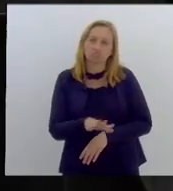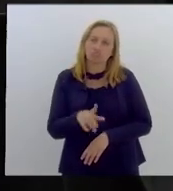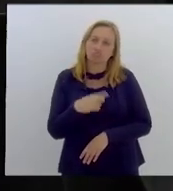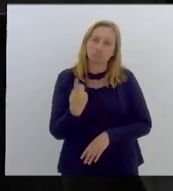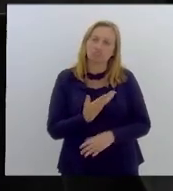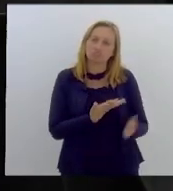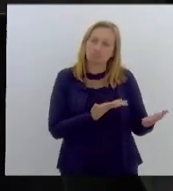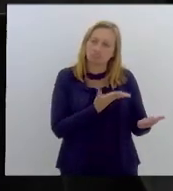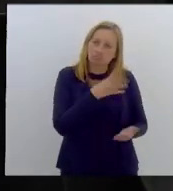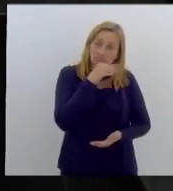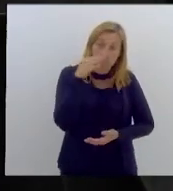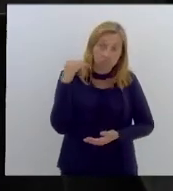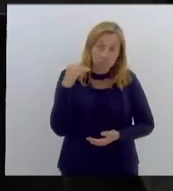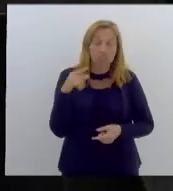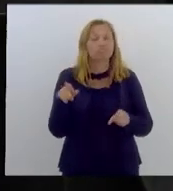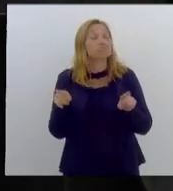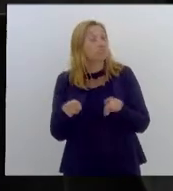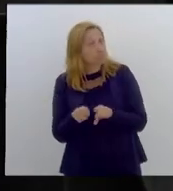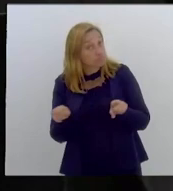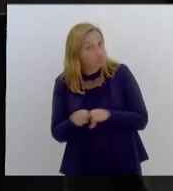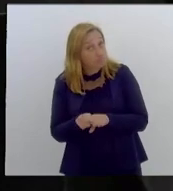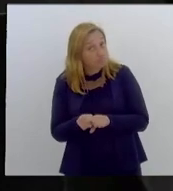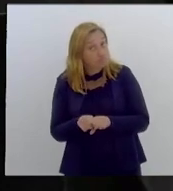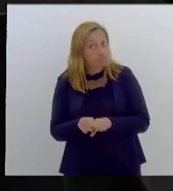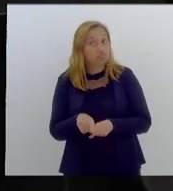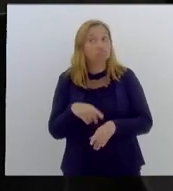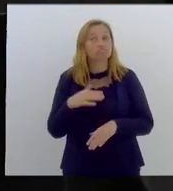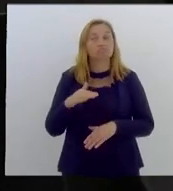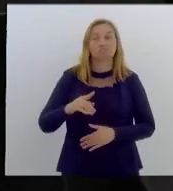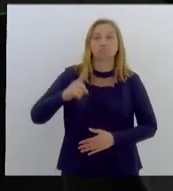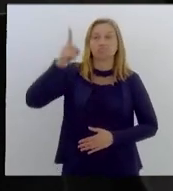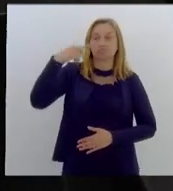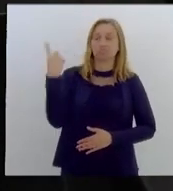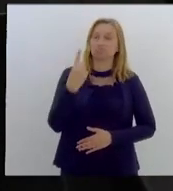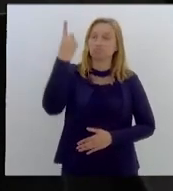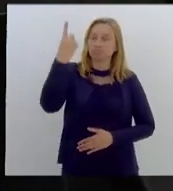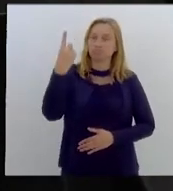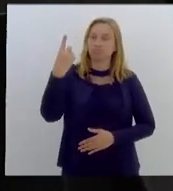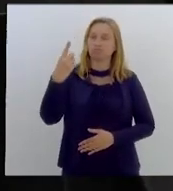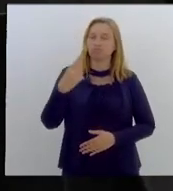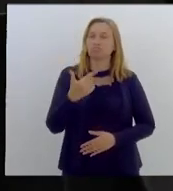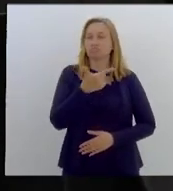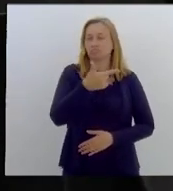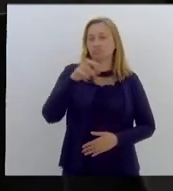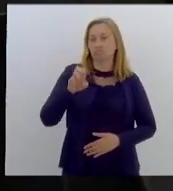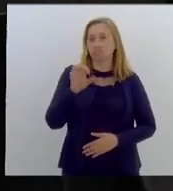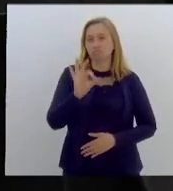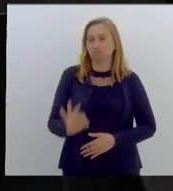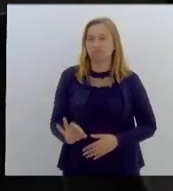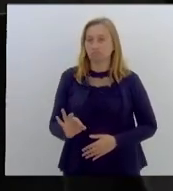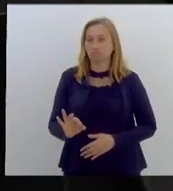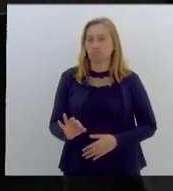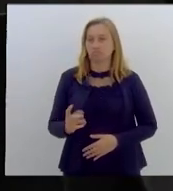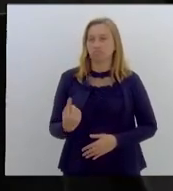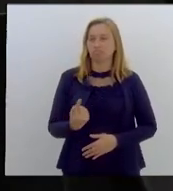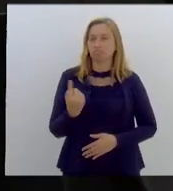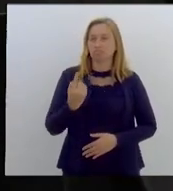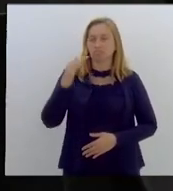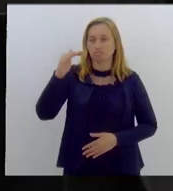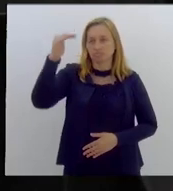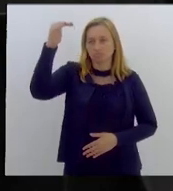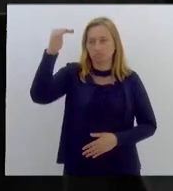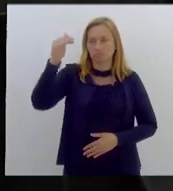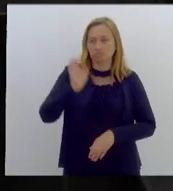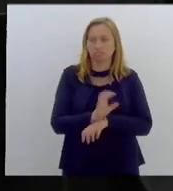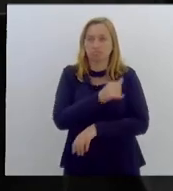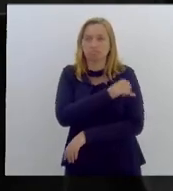nossos adolescentes e também para a nossa população adulta, porque 25% da população adulta do Estado do Rio de Janeiro não